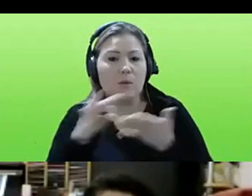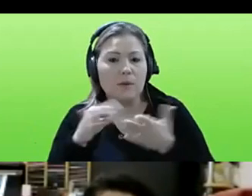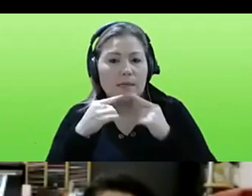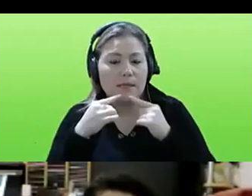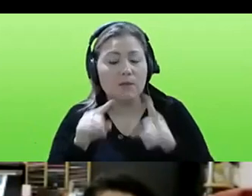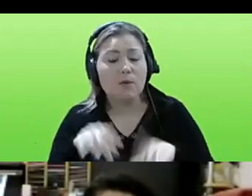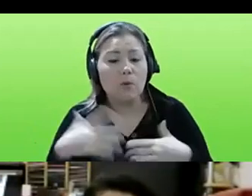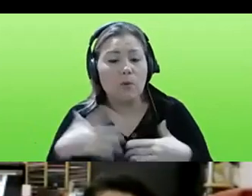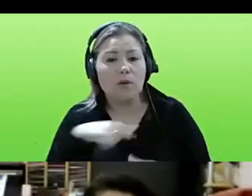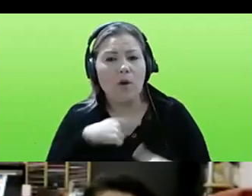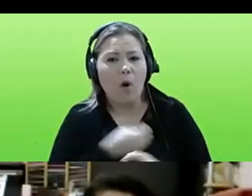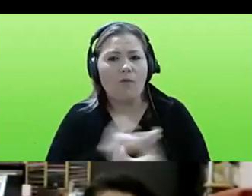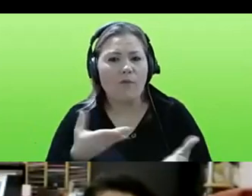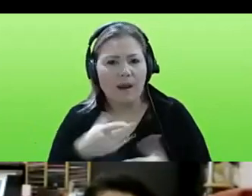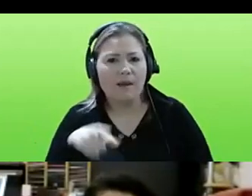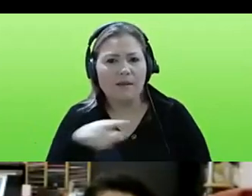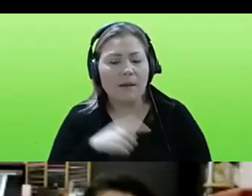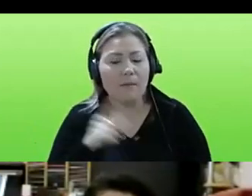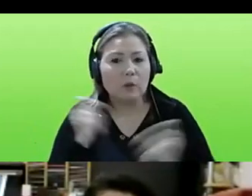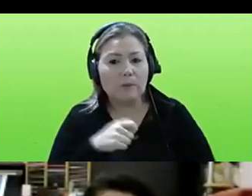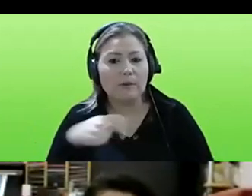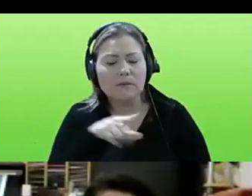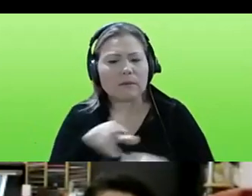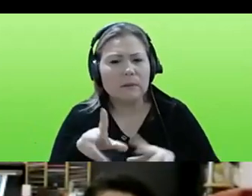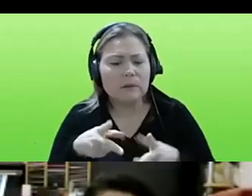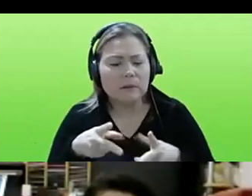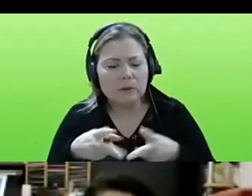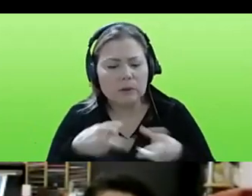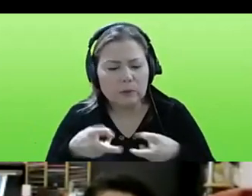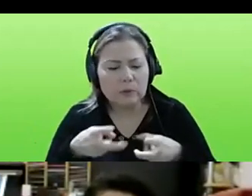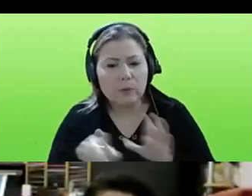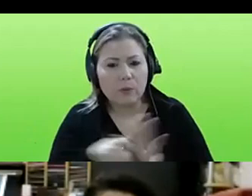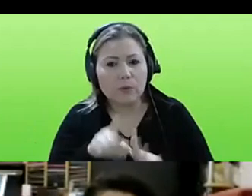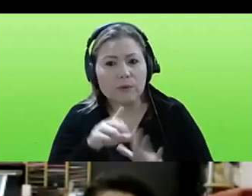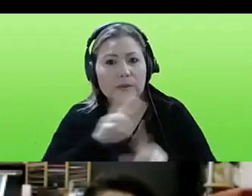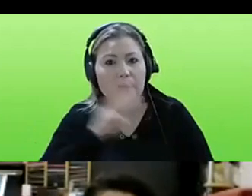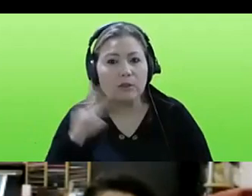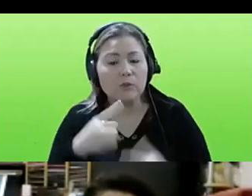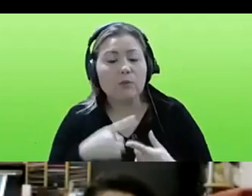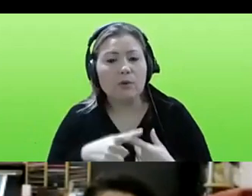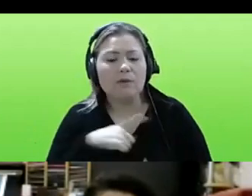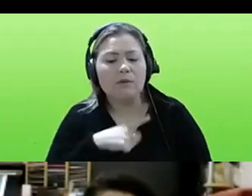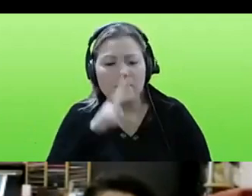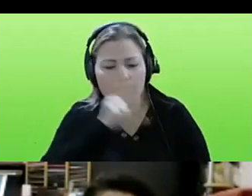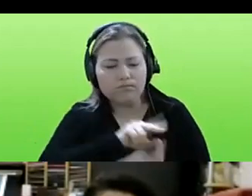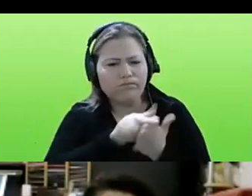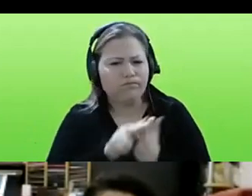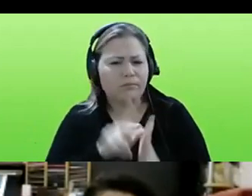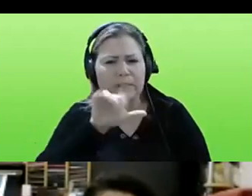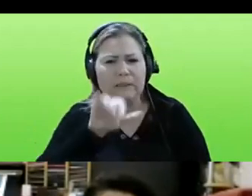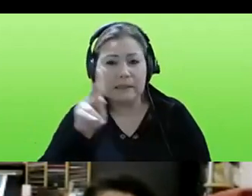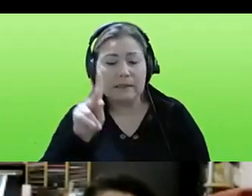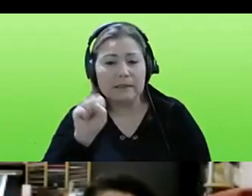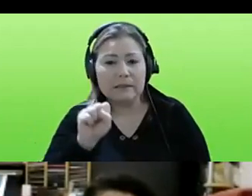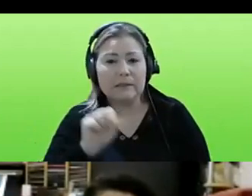gente oferece a possibilidade de você explorar um site como esse, é porque ali tem muitos links. Então, cada pessoa